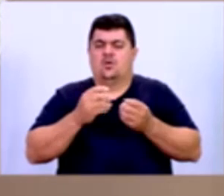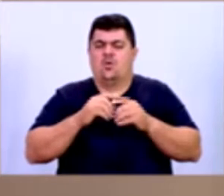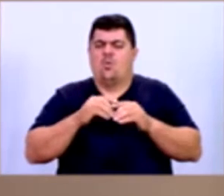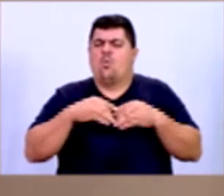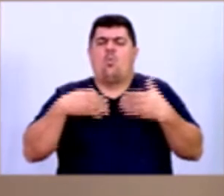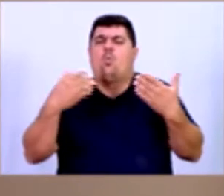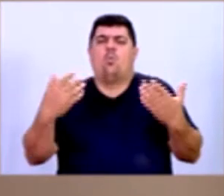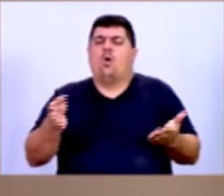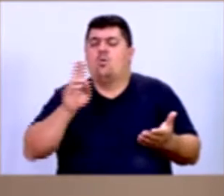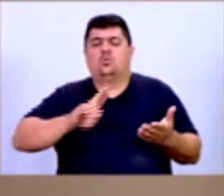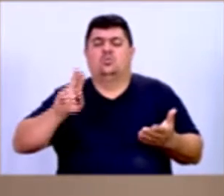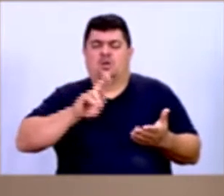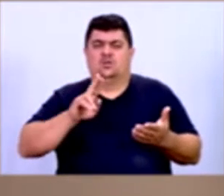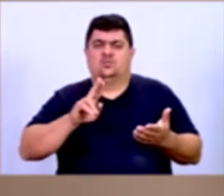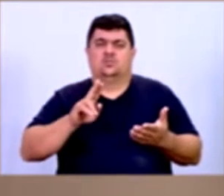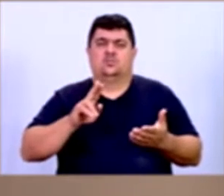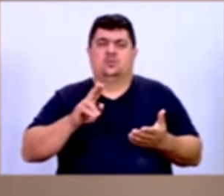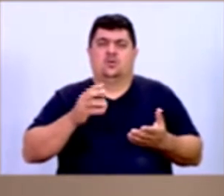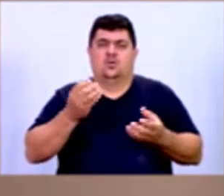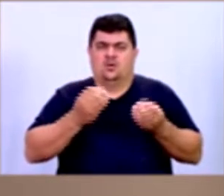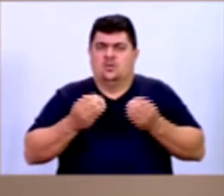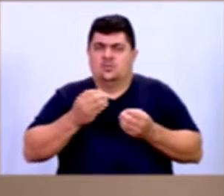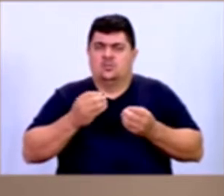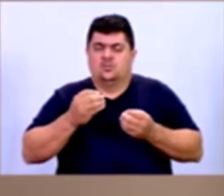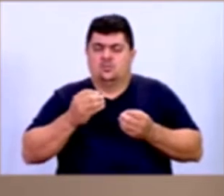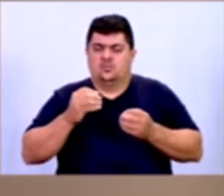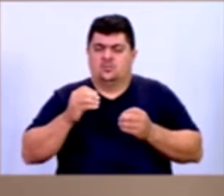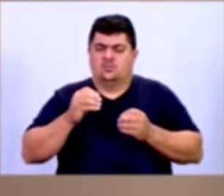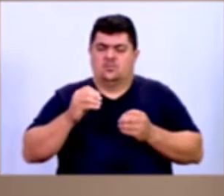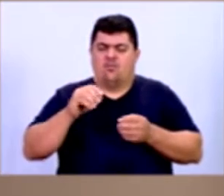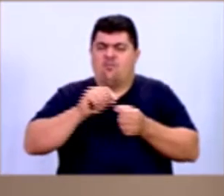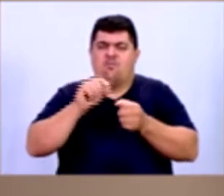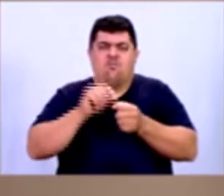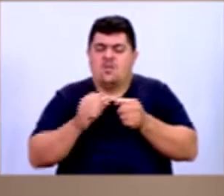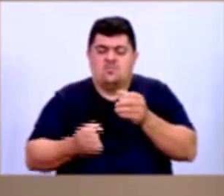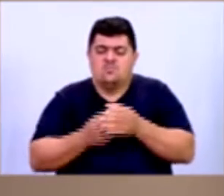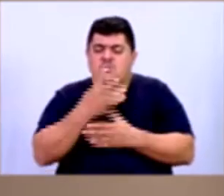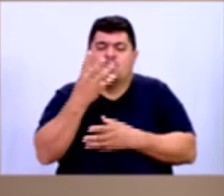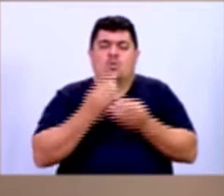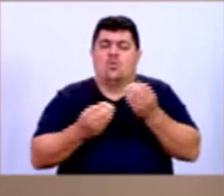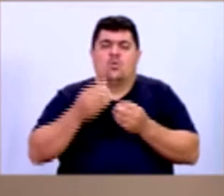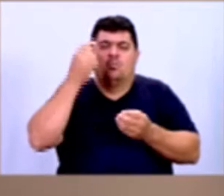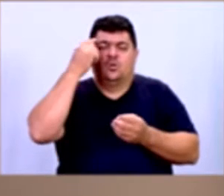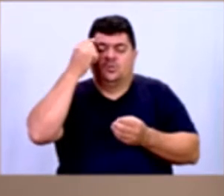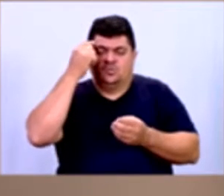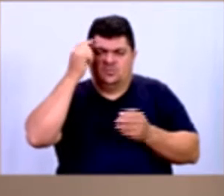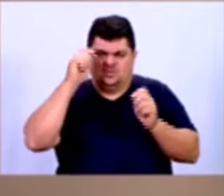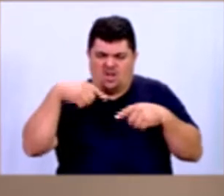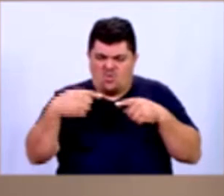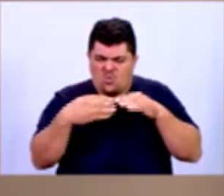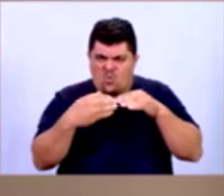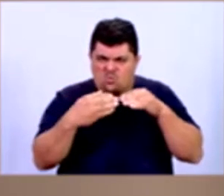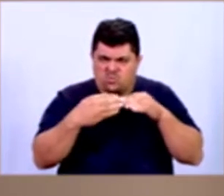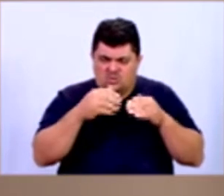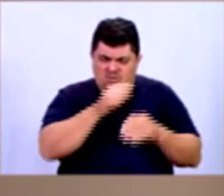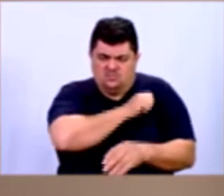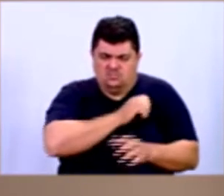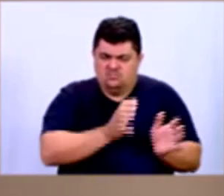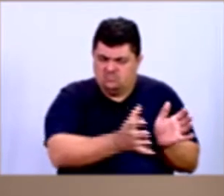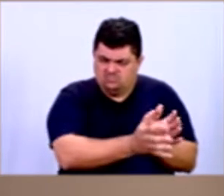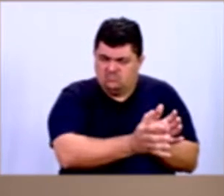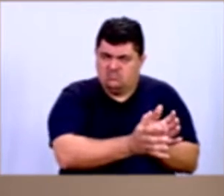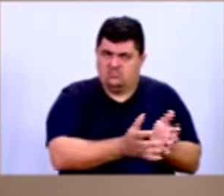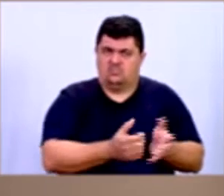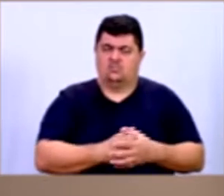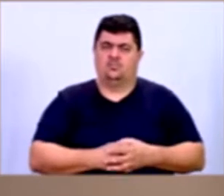estamos utilizando, de que forma esse livro foi elaborado, preparado, pensado para esse grupo. A partir desse